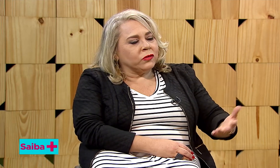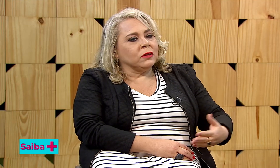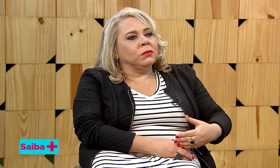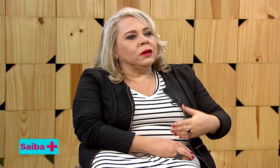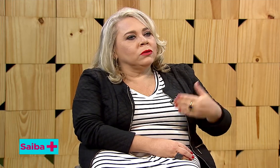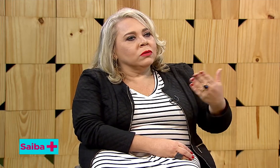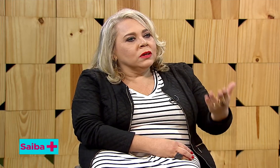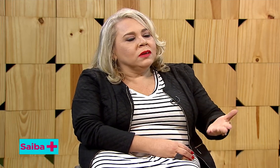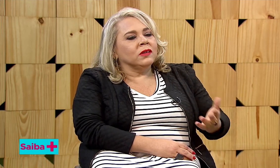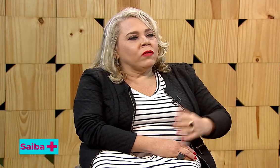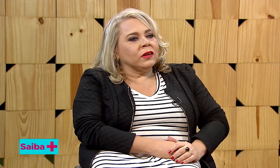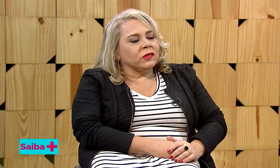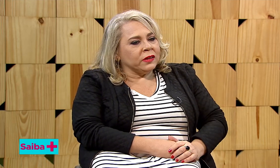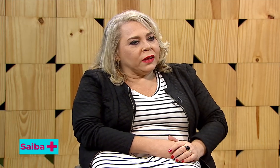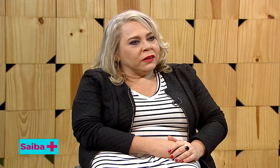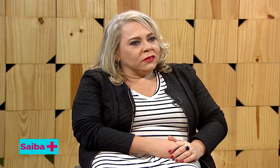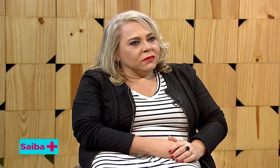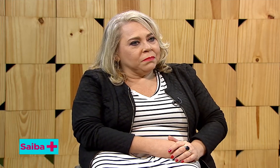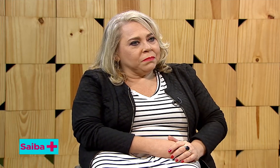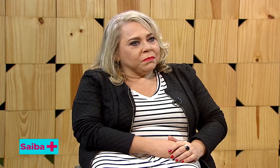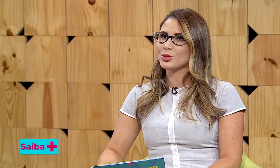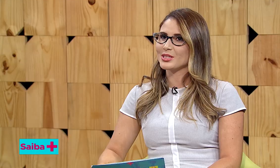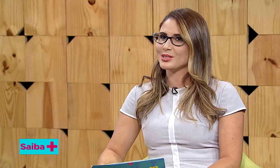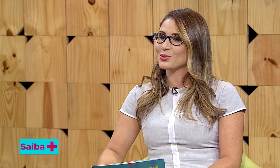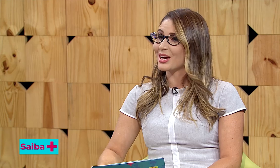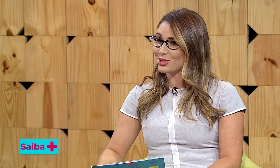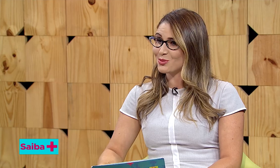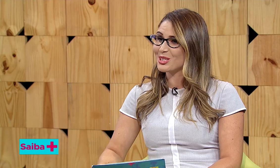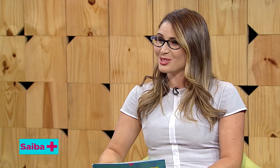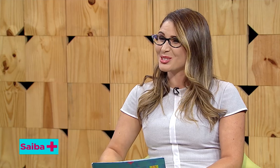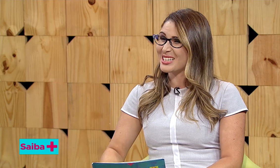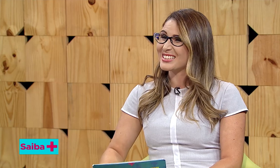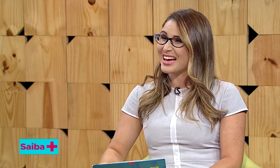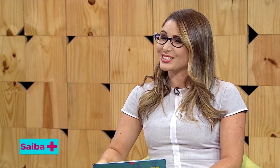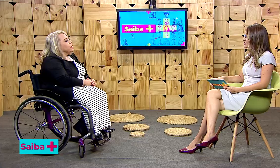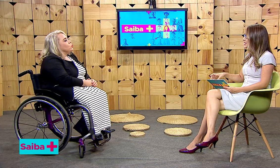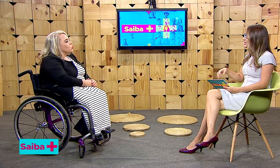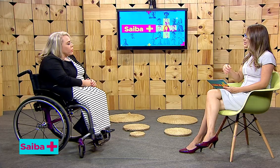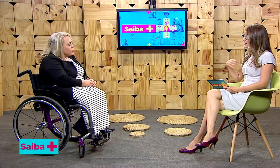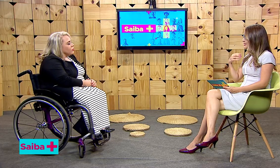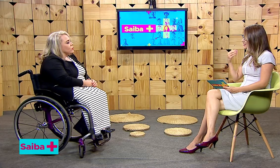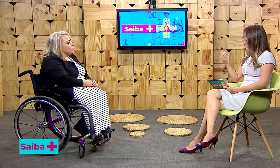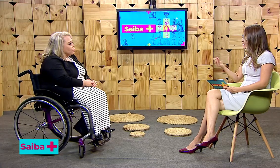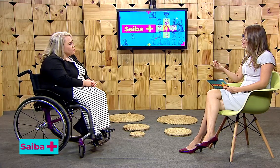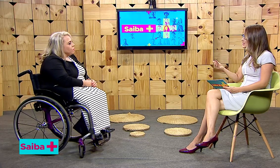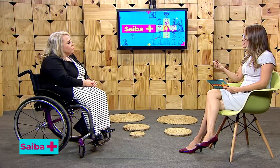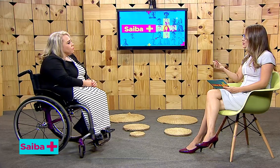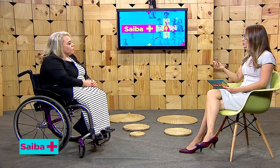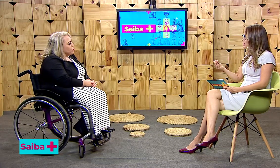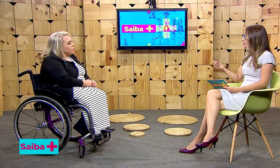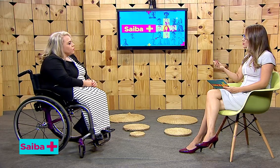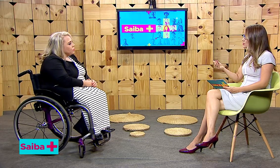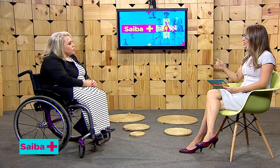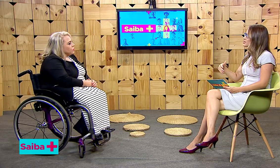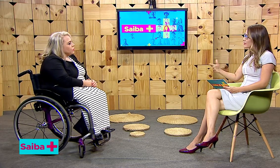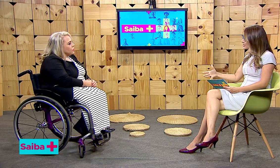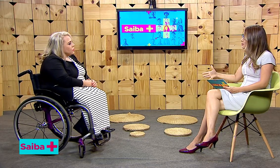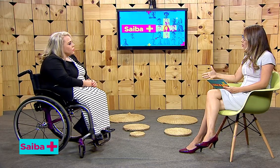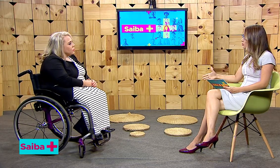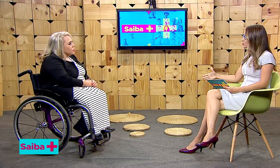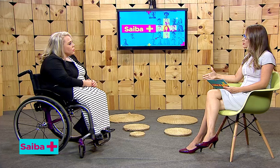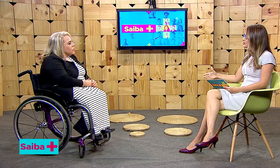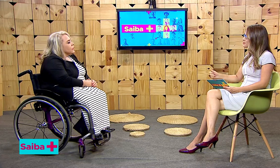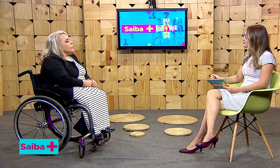o relacionamento e salvar a sociedade. É realmente um processo educativo da sociedade, educativo, né? Educativo. E a intenção é chegar nos lugares